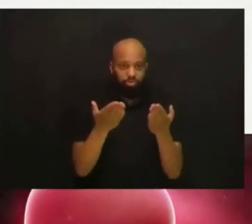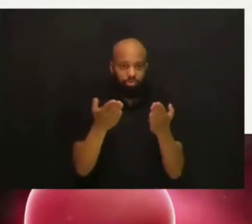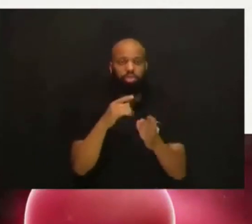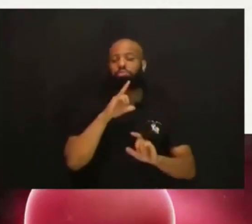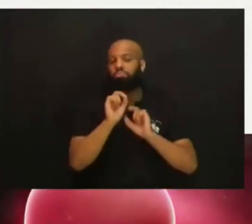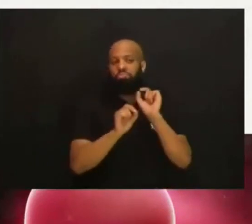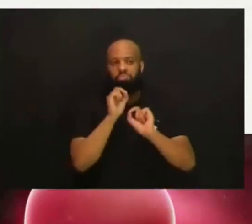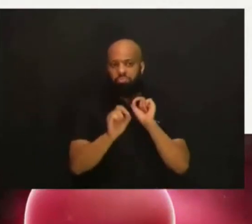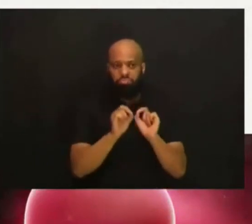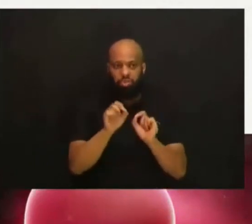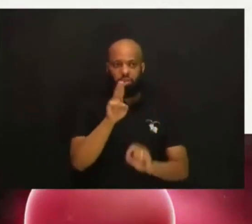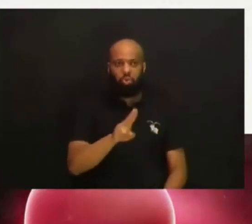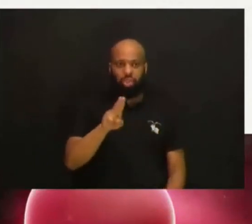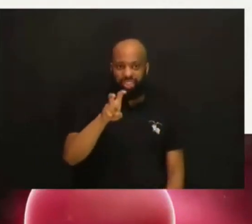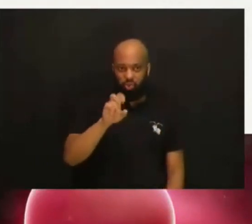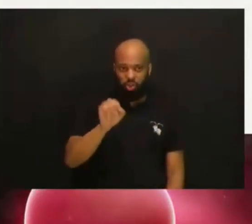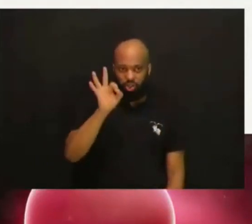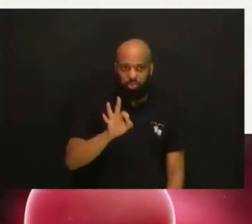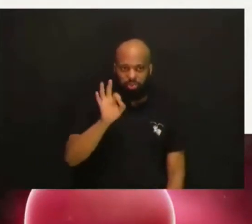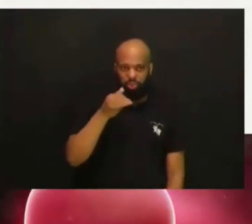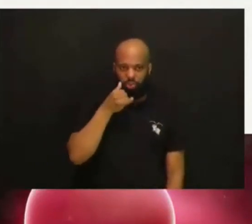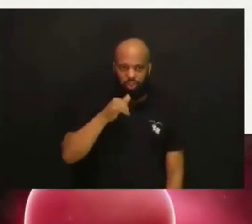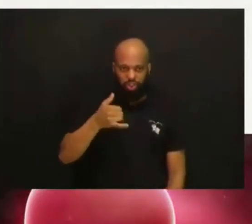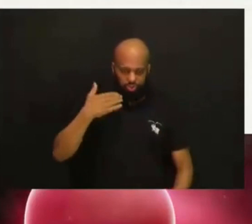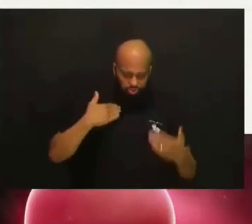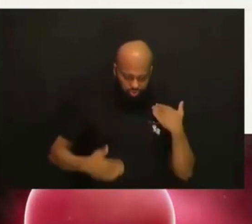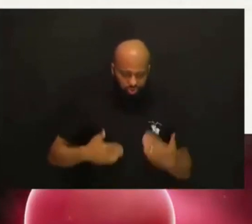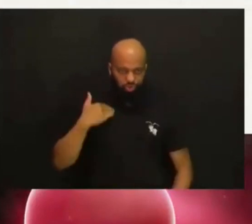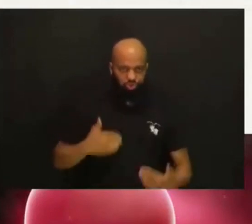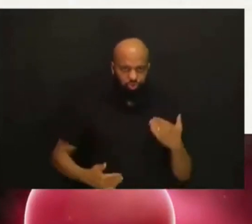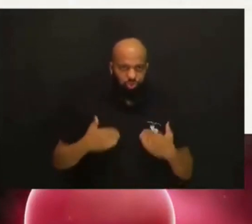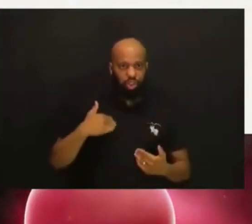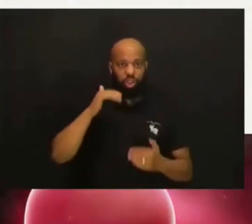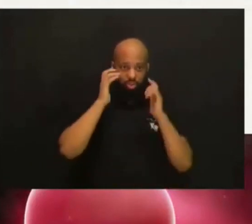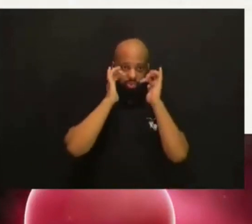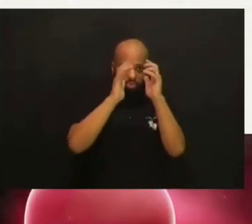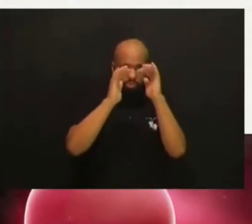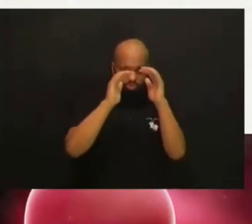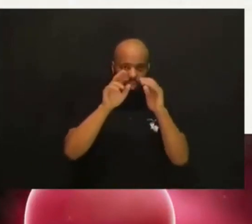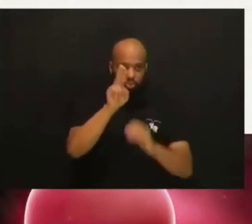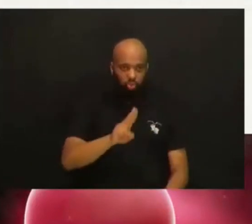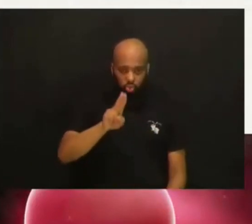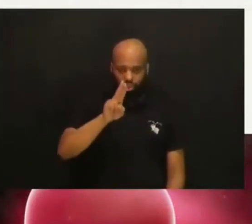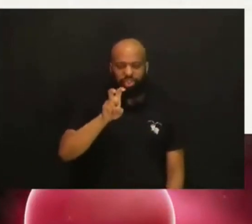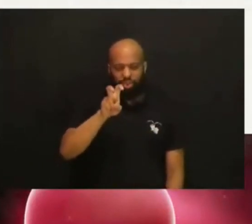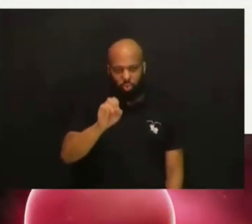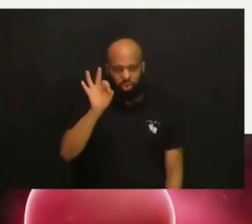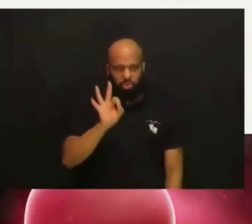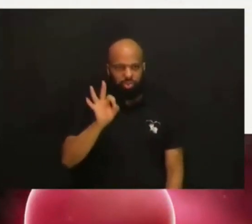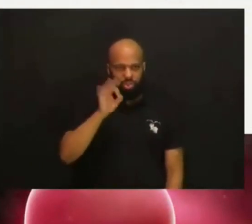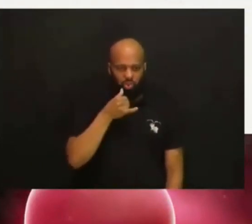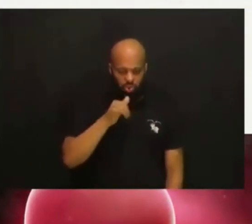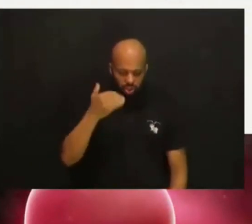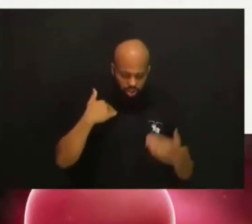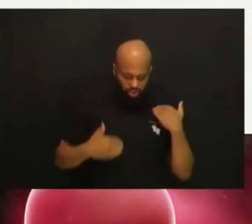de 50% da energia do feto. Desculpa, o cérebro consome cerca de 50% da energia do feto e ele tem